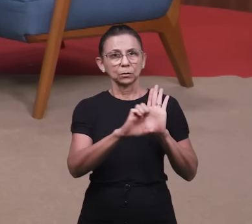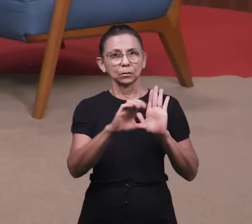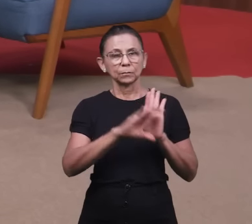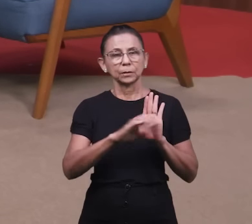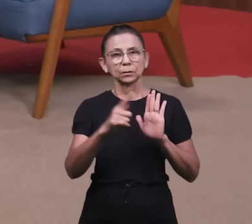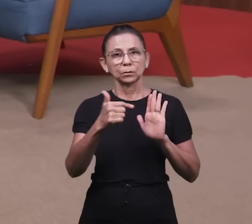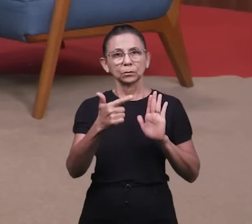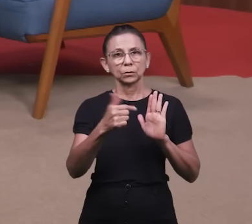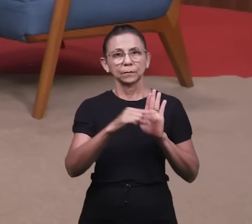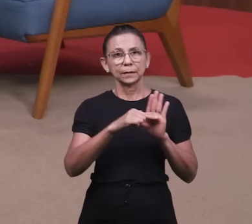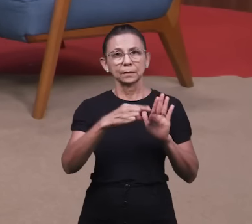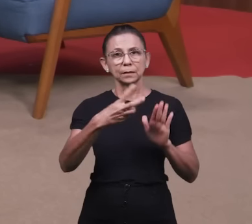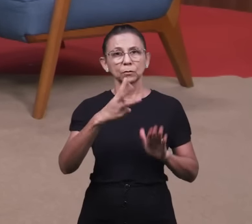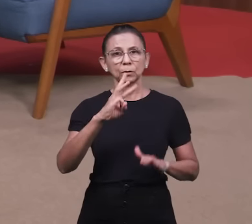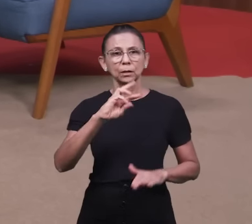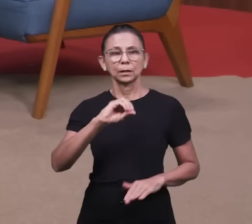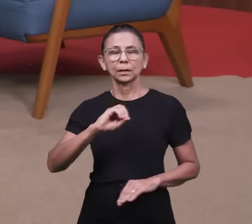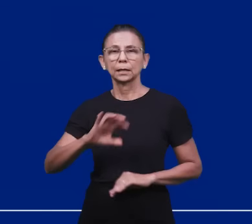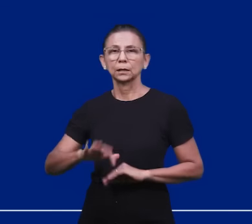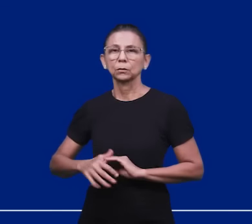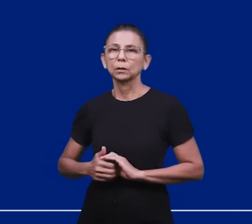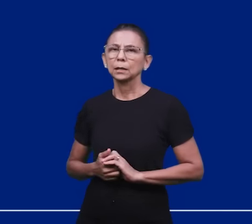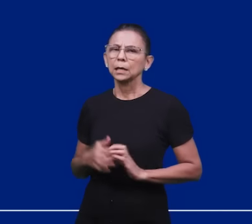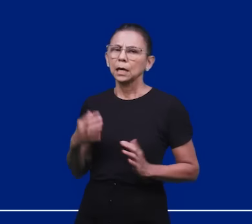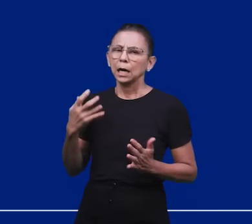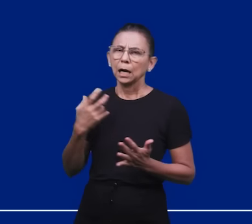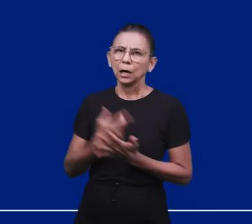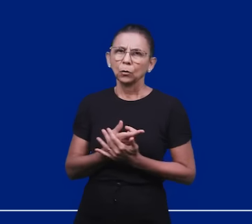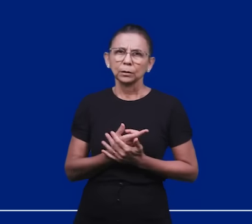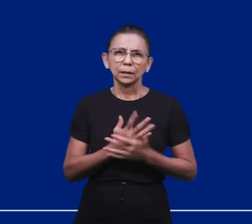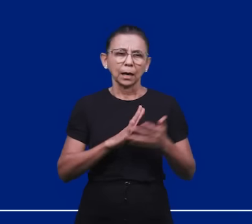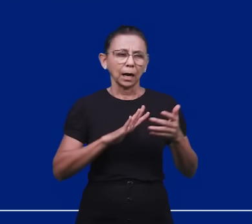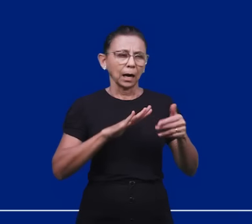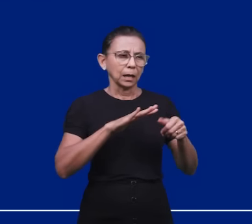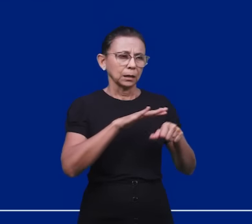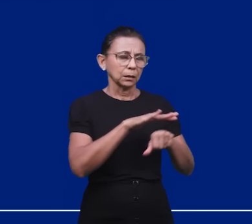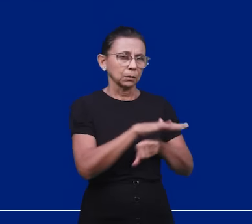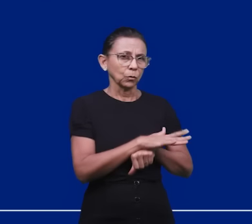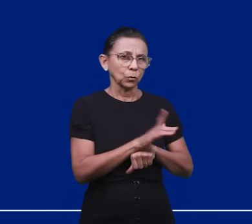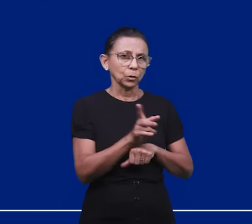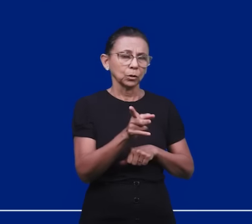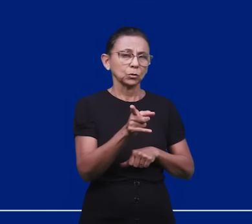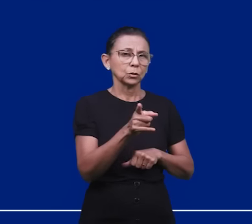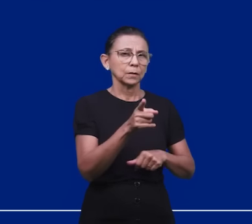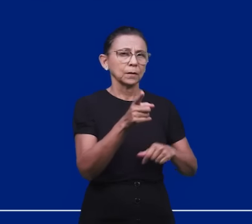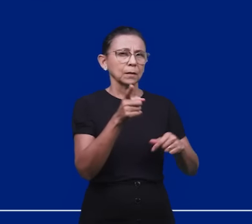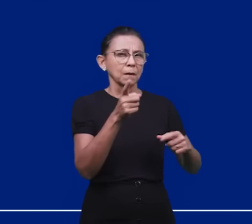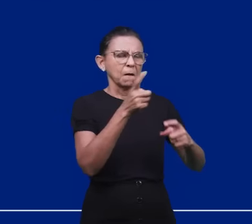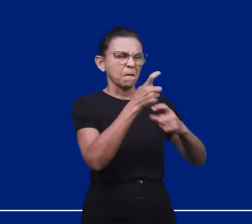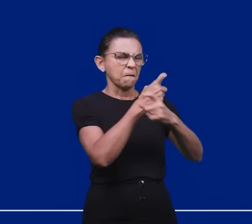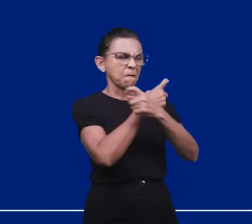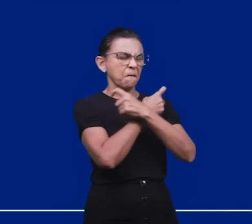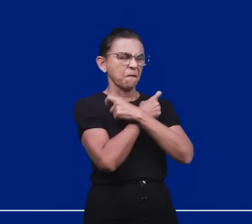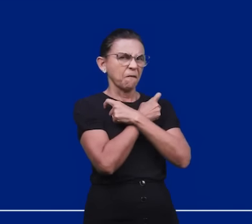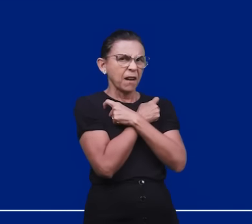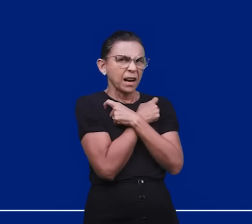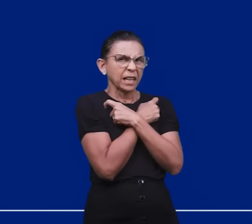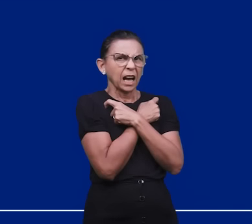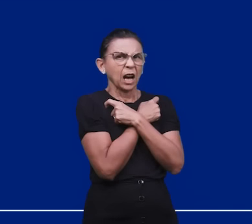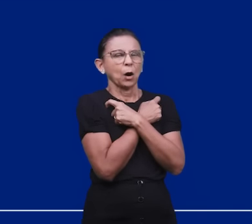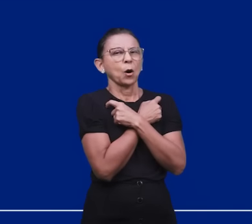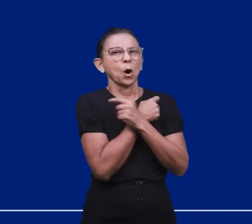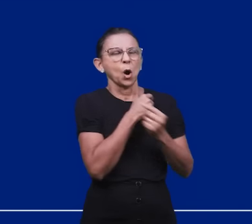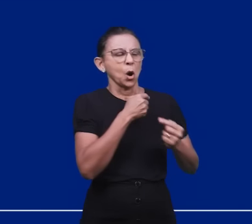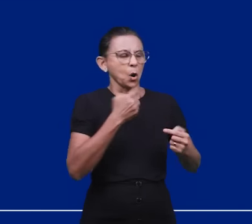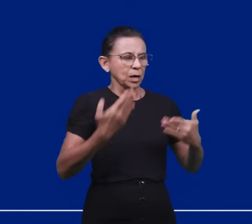no livro de Êxodo né diz assim e Faraó levantou-se de noite ele e todos os seus servos e todos os egípcios e havia